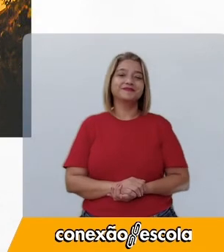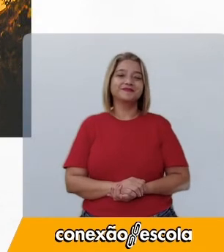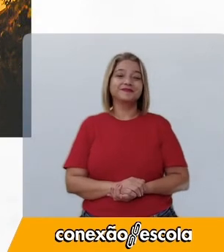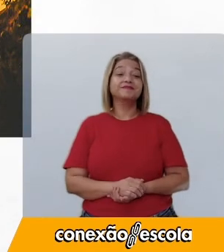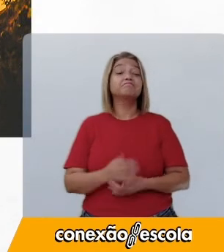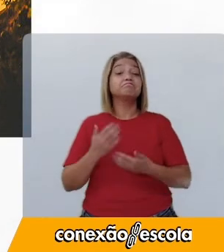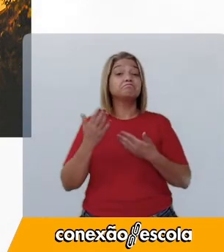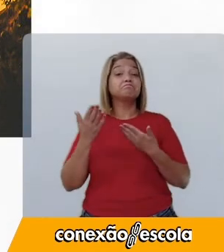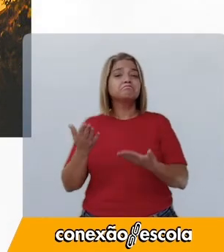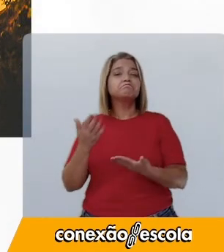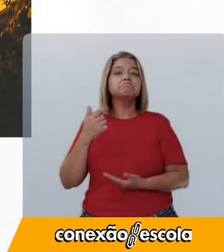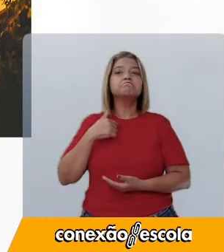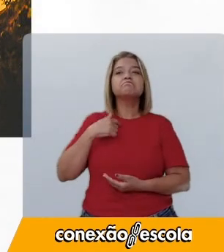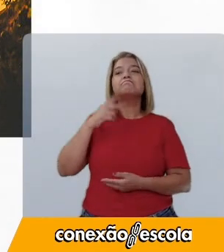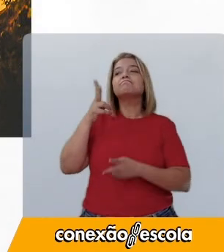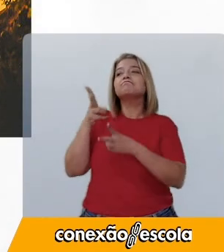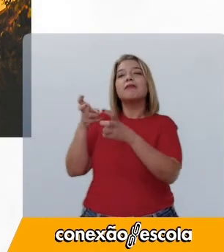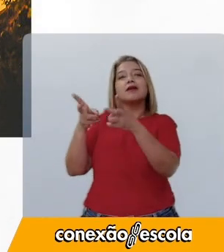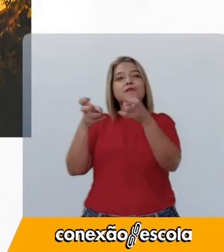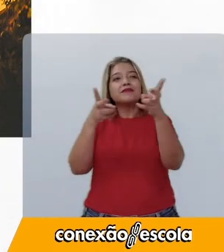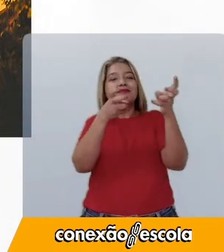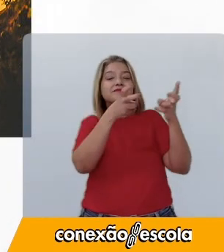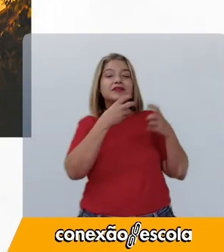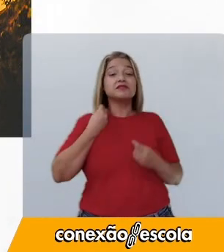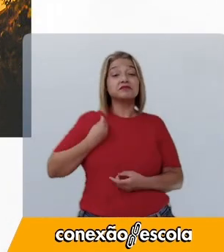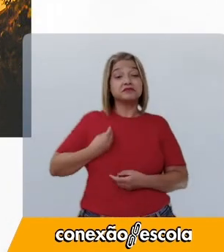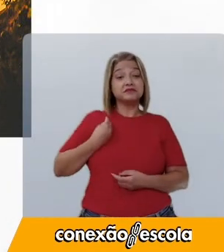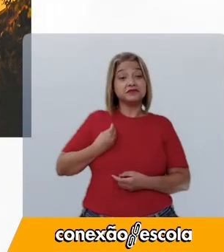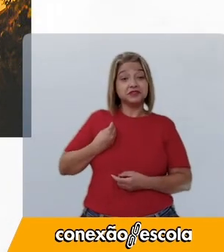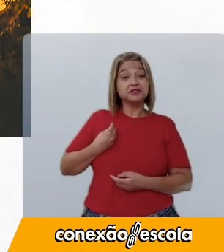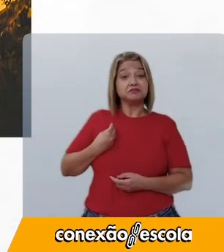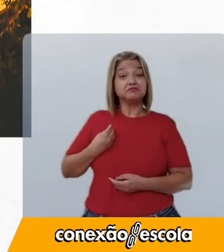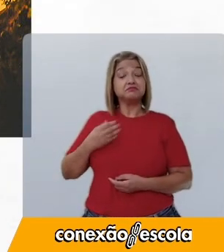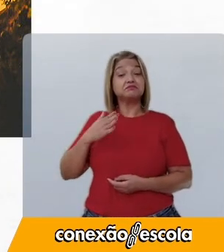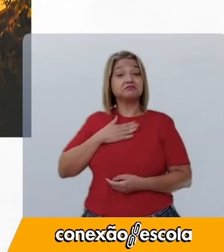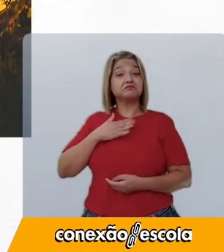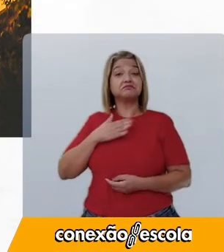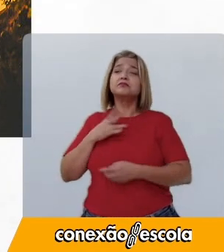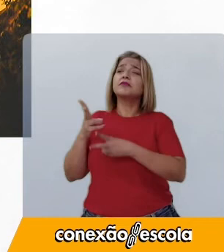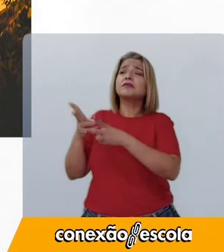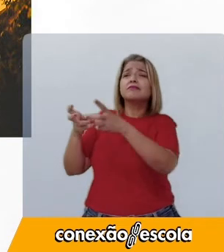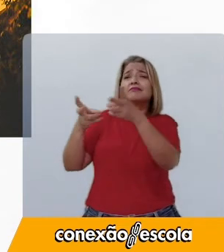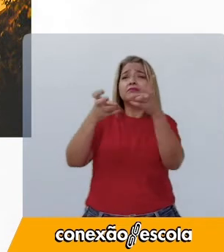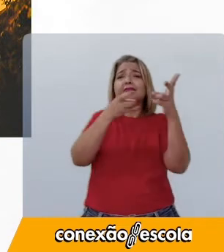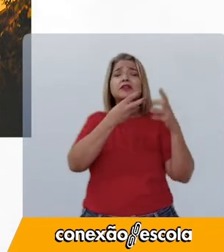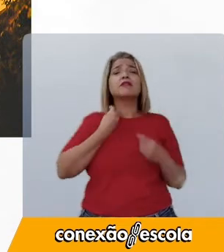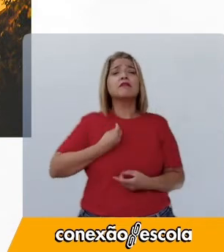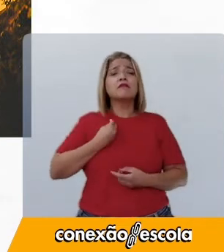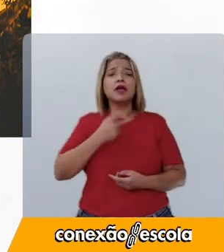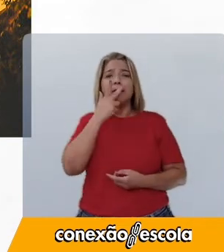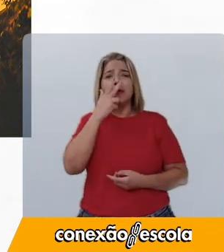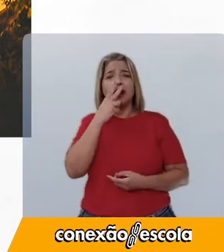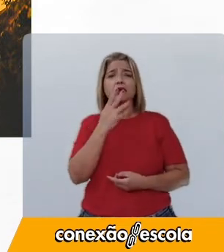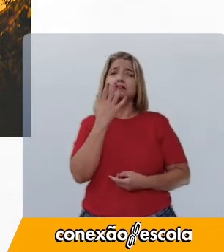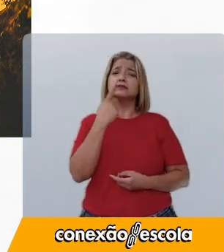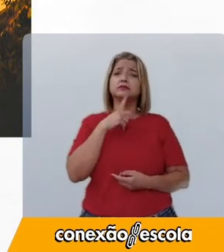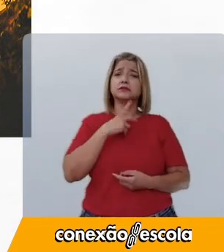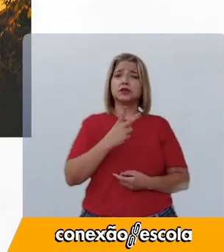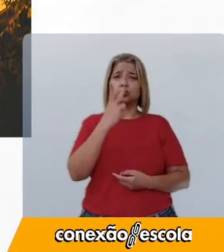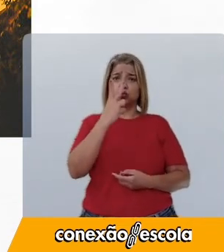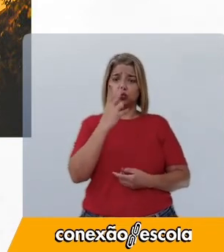Assim eu vejo a vida. Assim eu vejo a vida. A vida tem duas